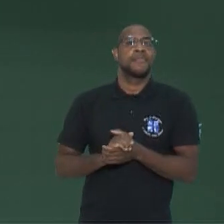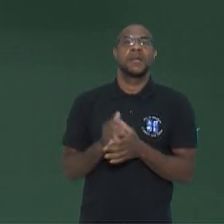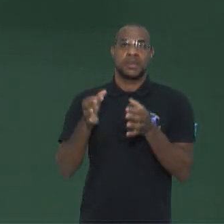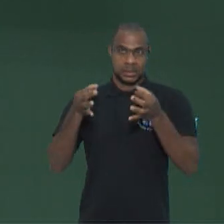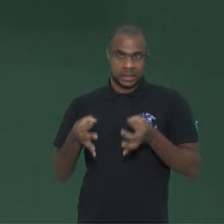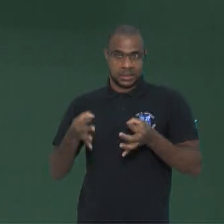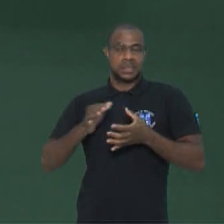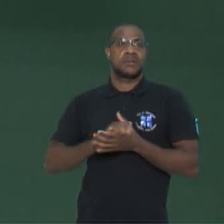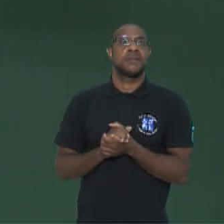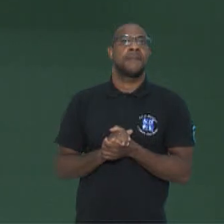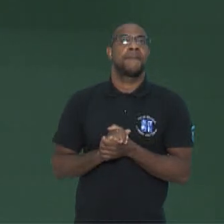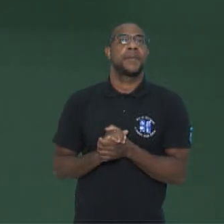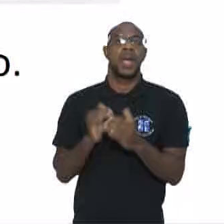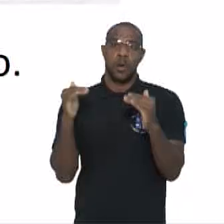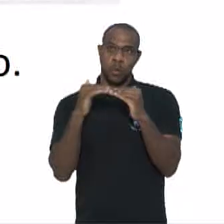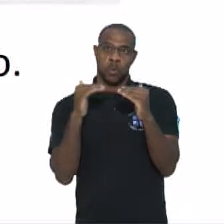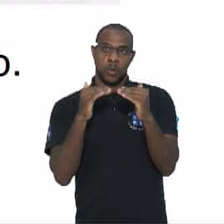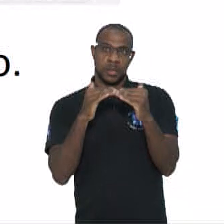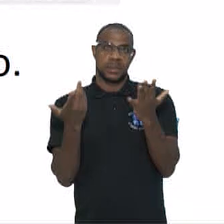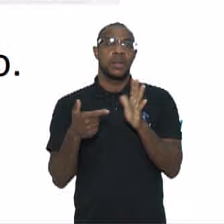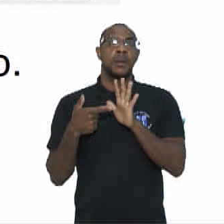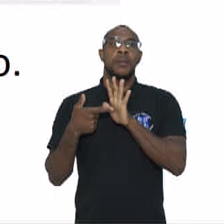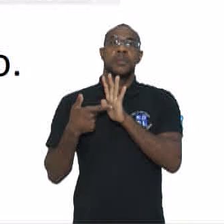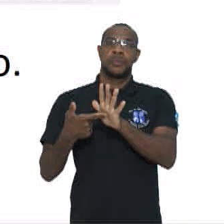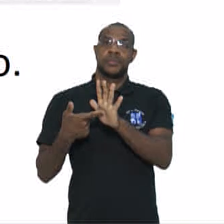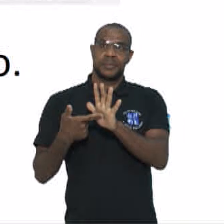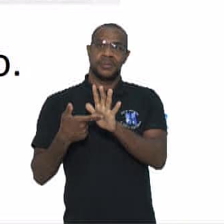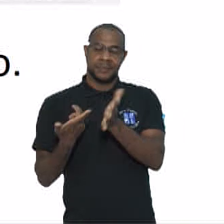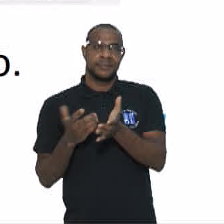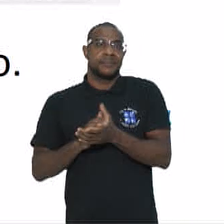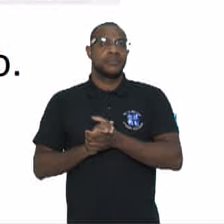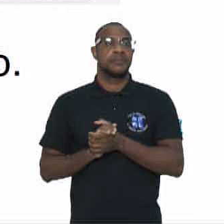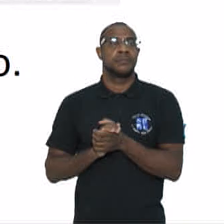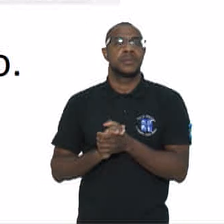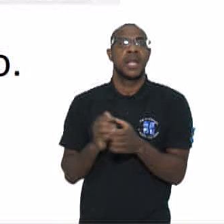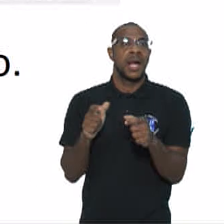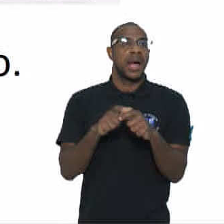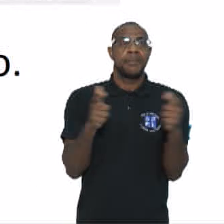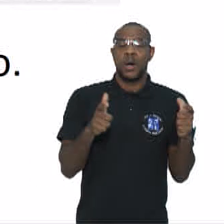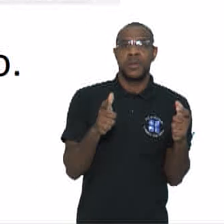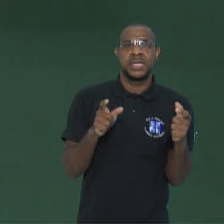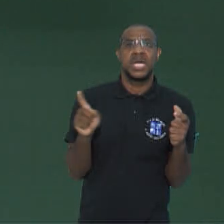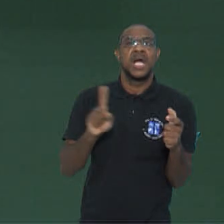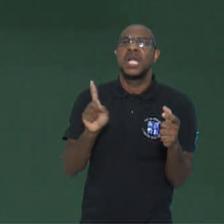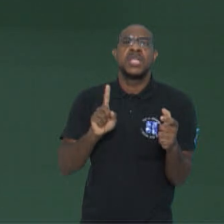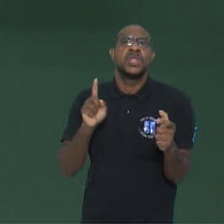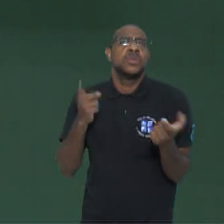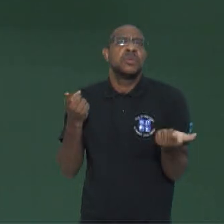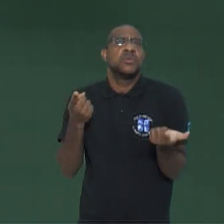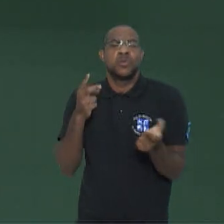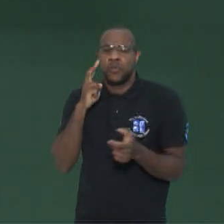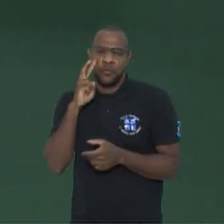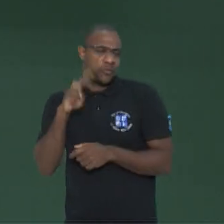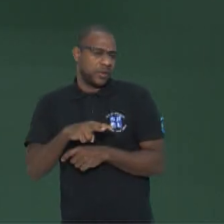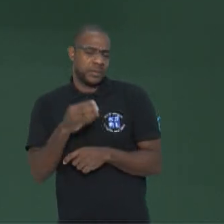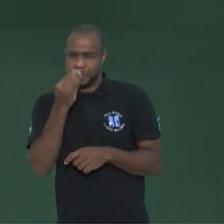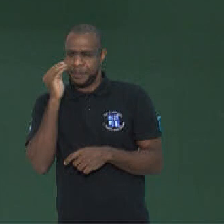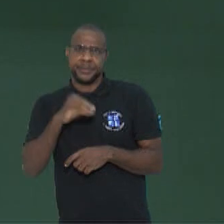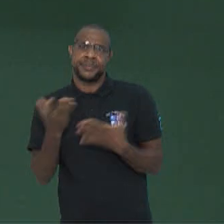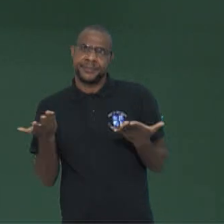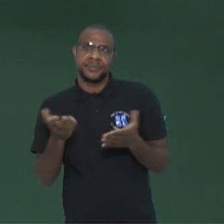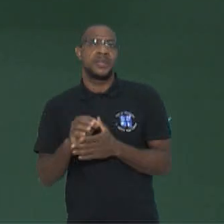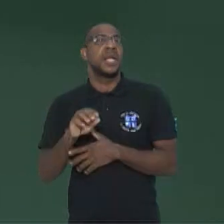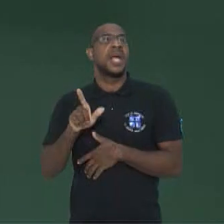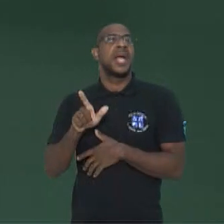tudo certo, a concordância se dá pela expressão partitiva, a maioria não liga, né? Eu estava falando também sobre a